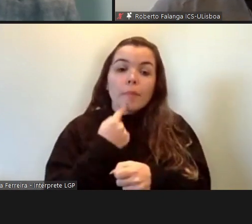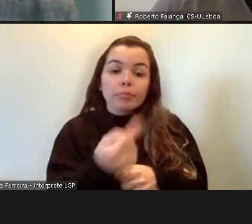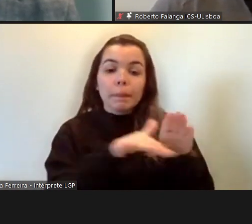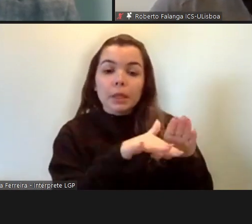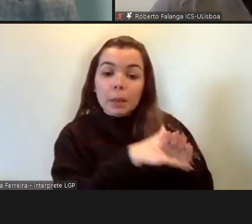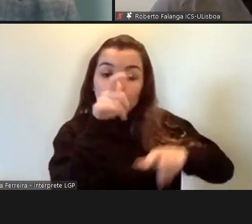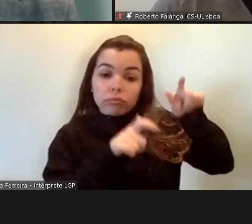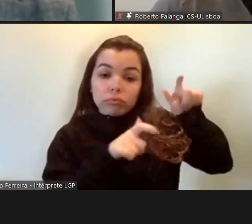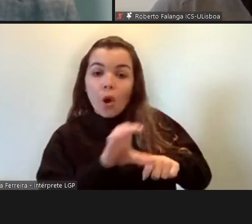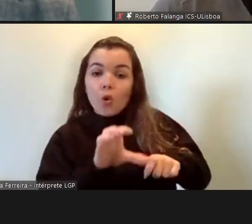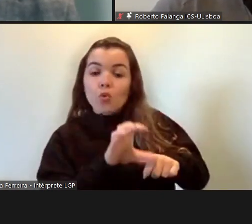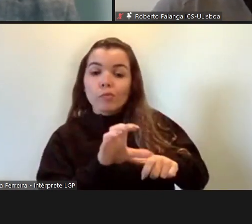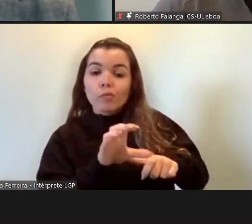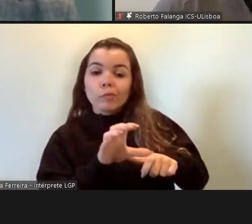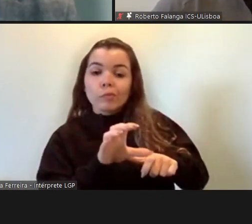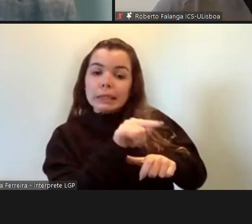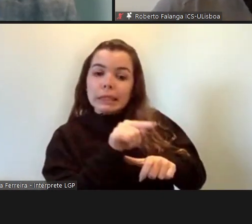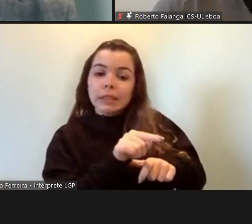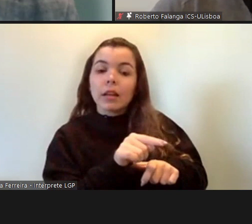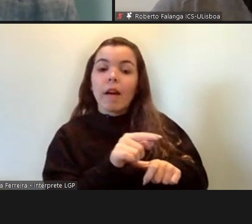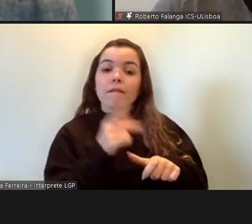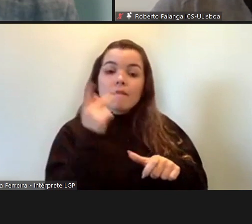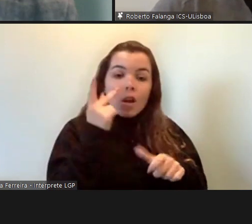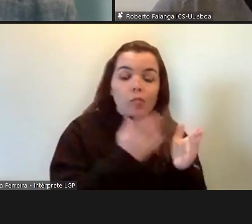algumas destas formas, está viva e recomenda-se?